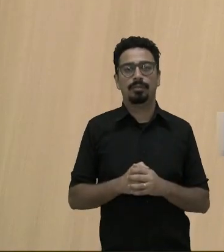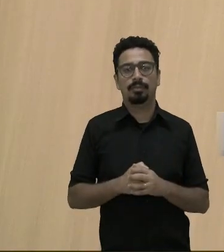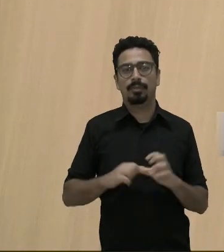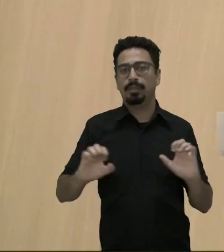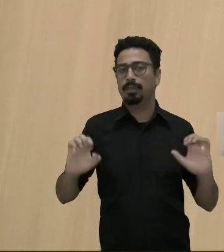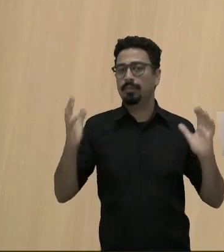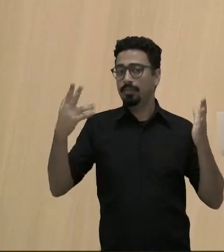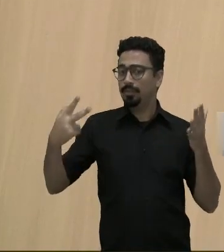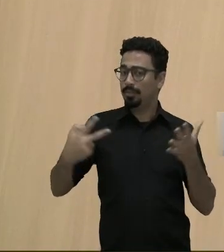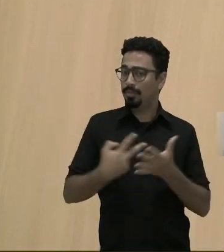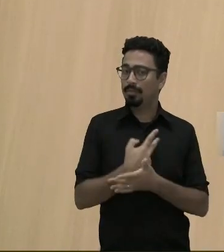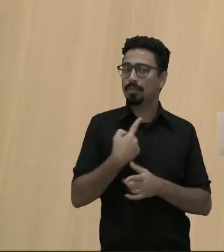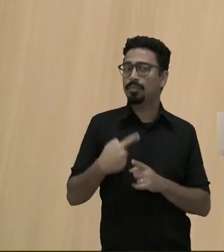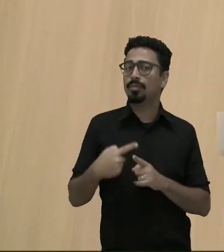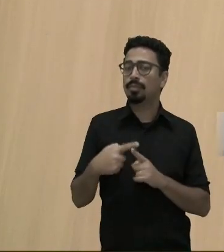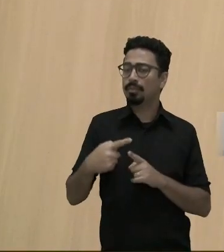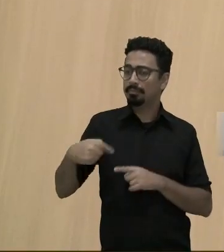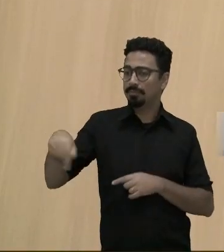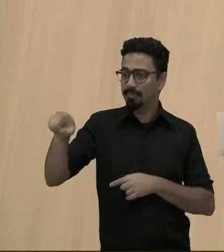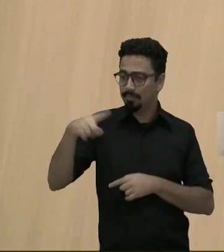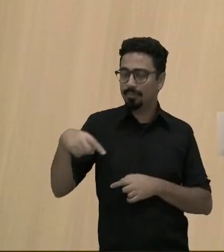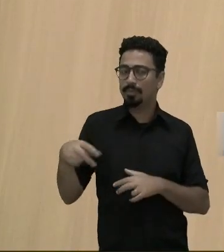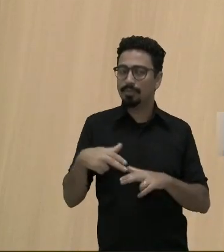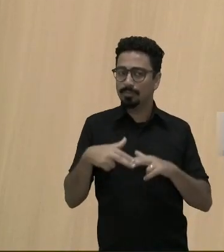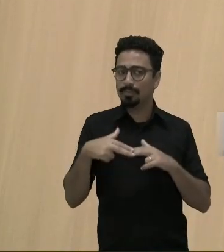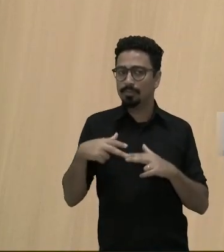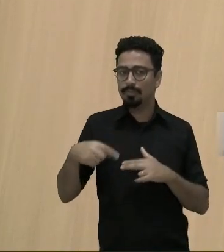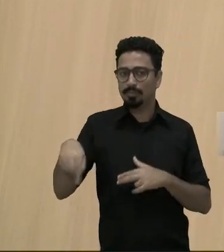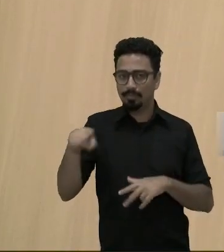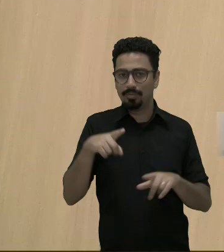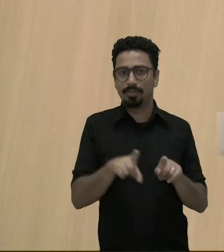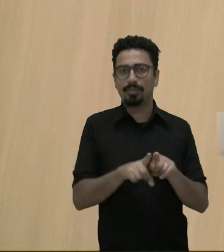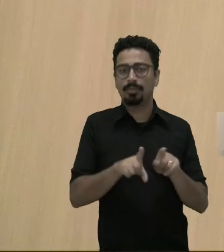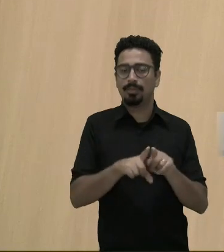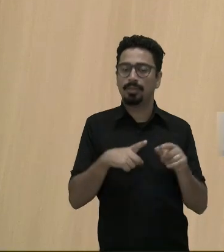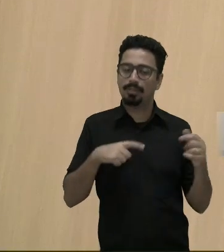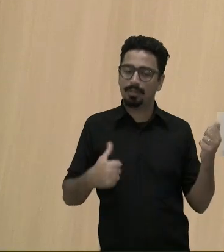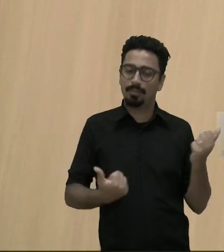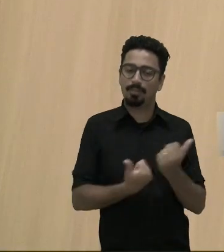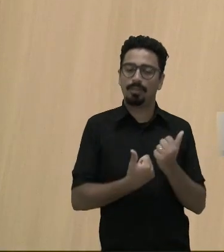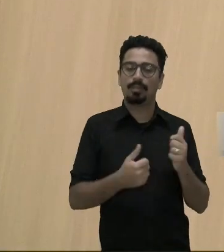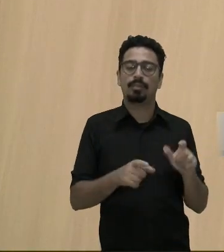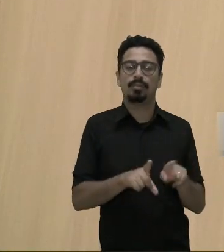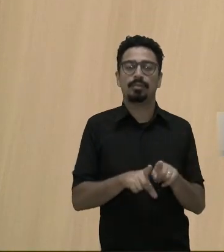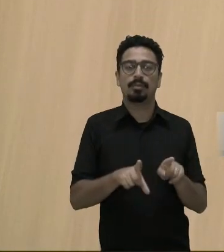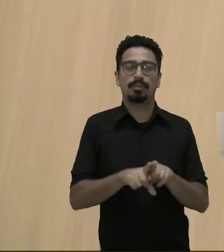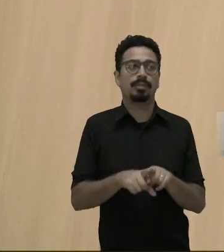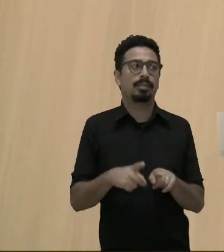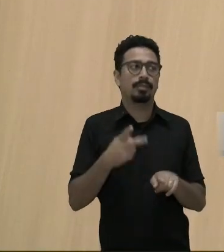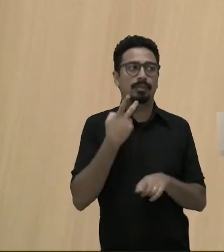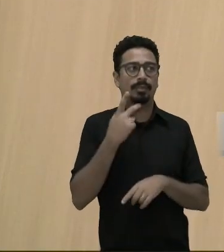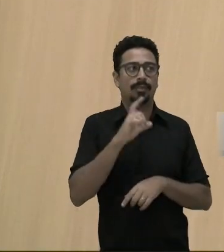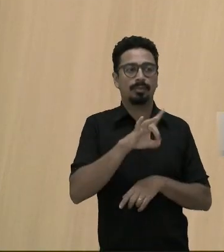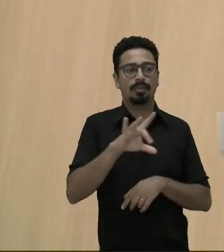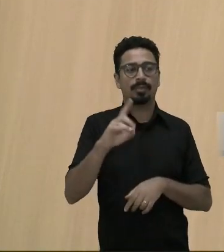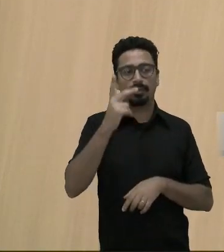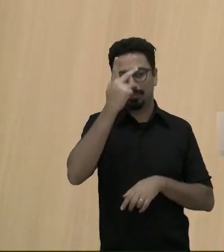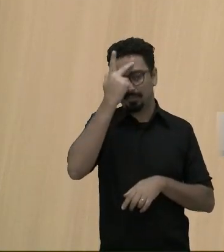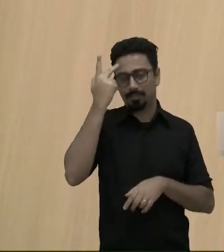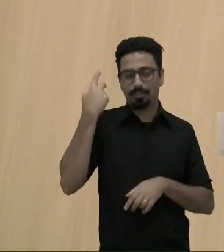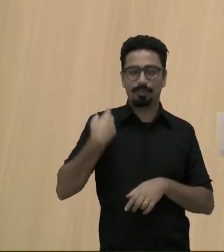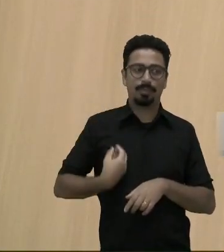só acontece por causa de vocês que apoiaram. E dizer a cada um que está aqui